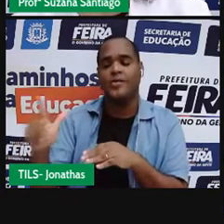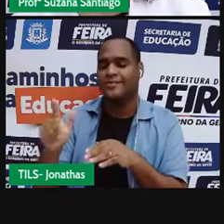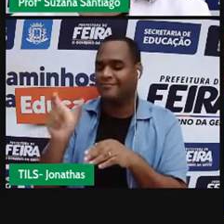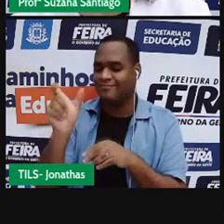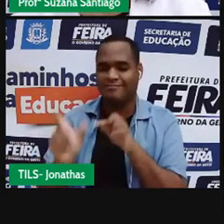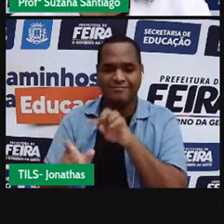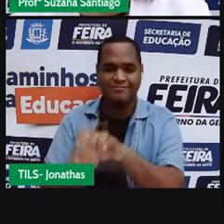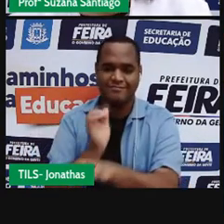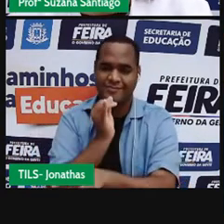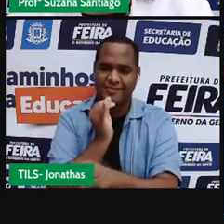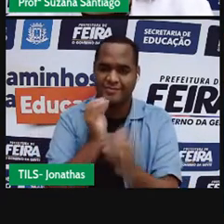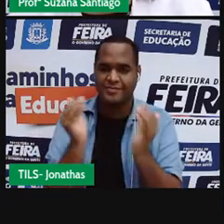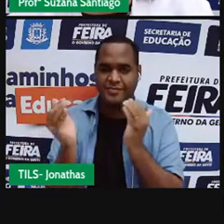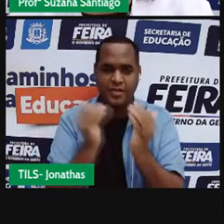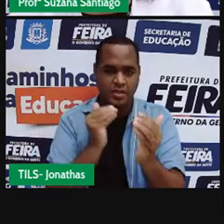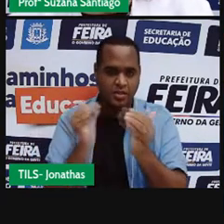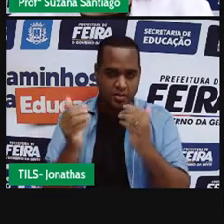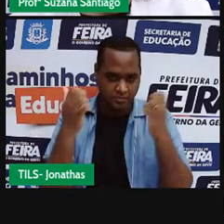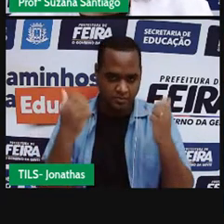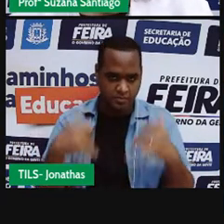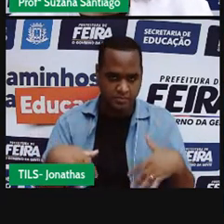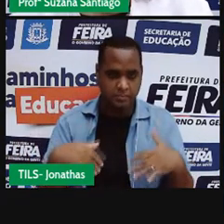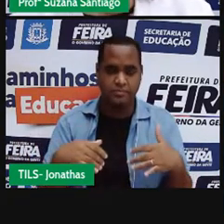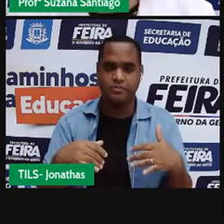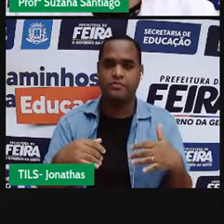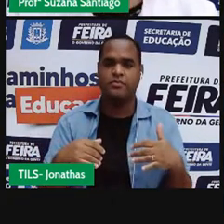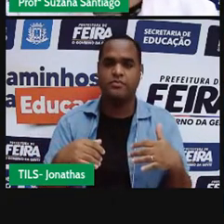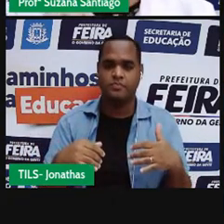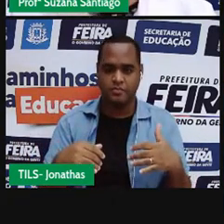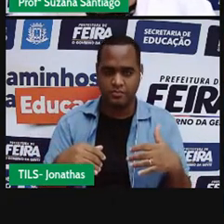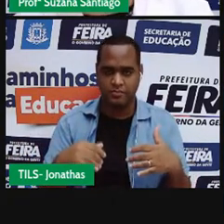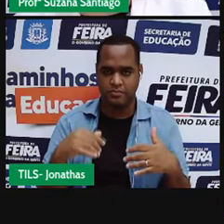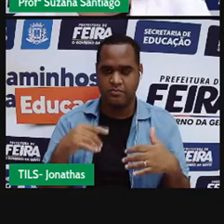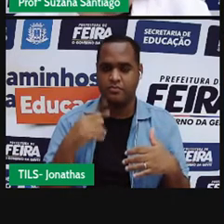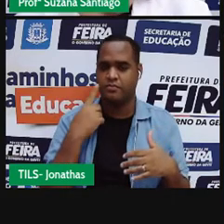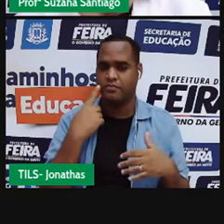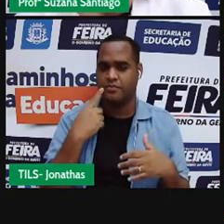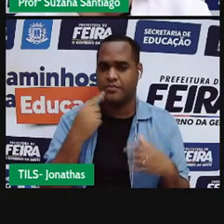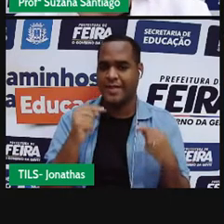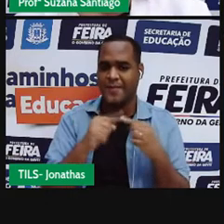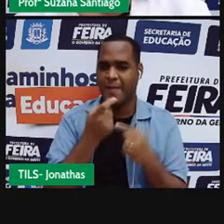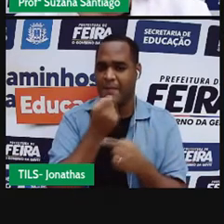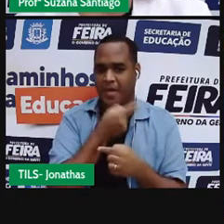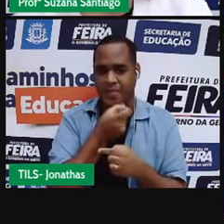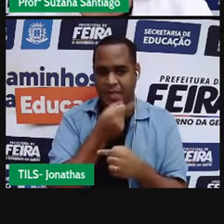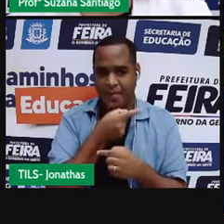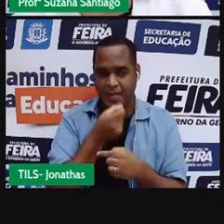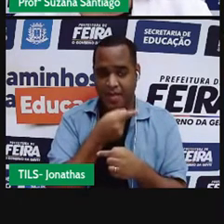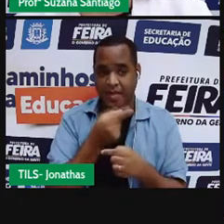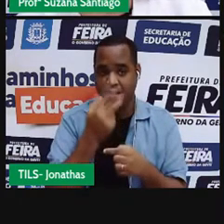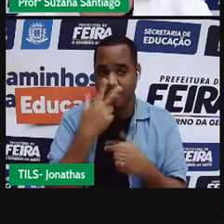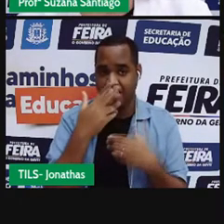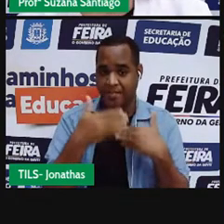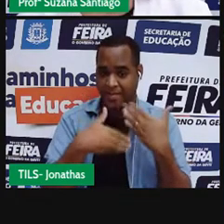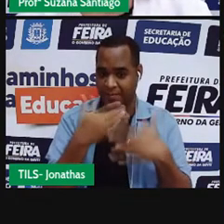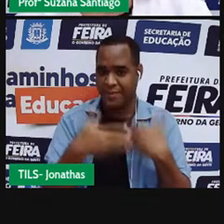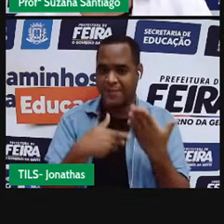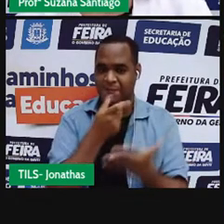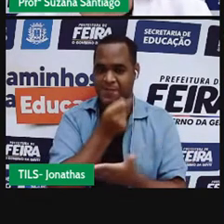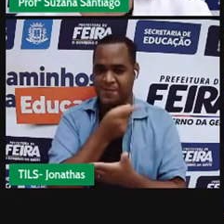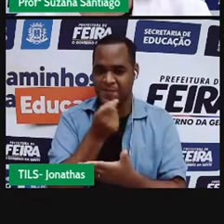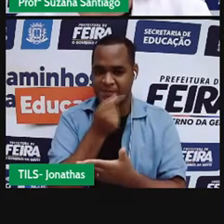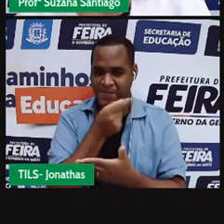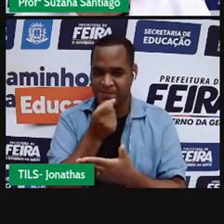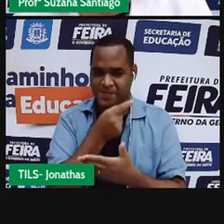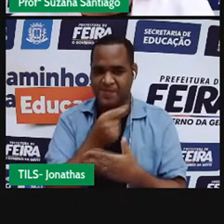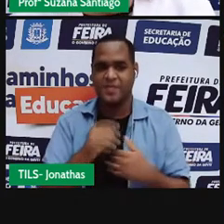tem é o caso, esse chega a ser engraçado, é tragicômico, como a gente